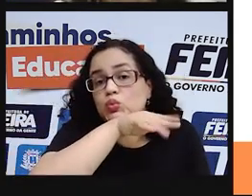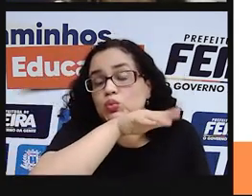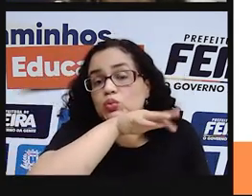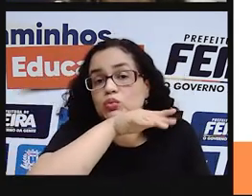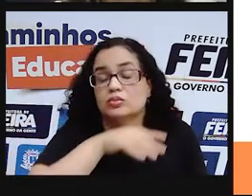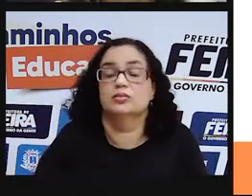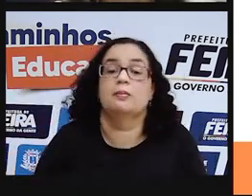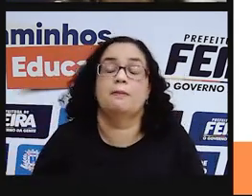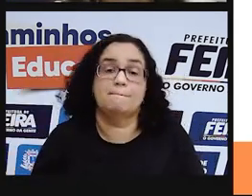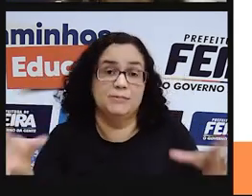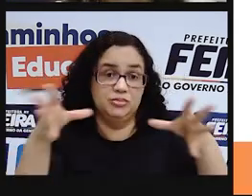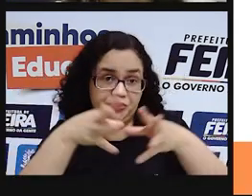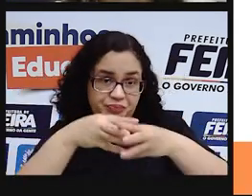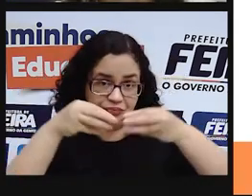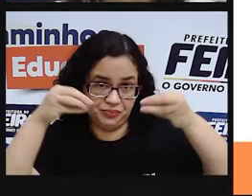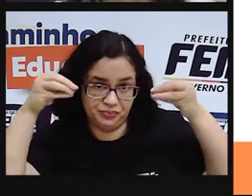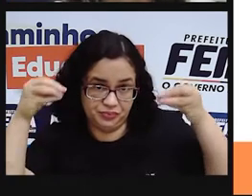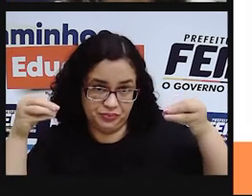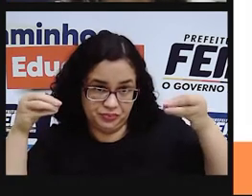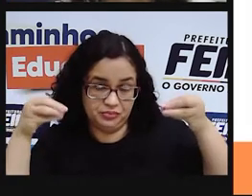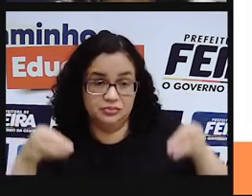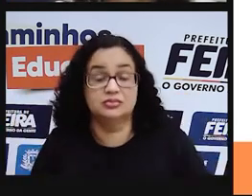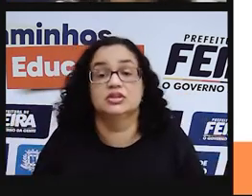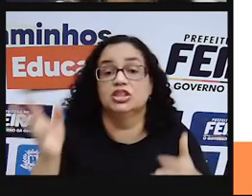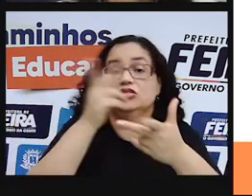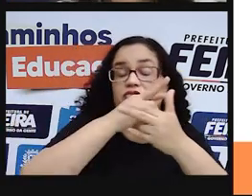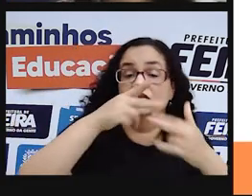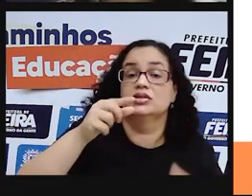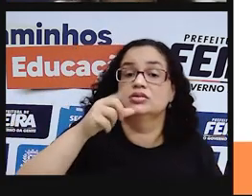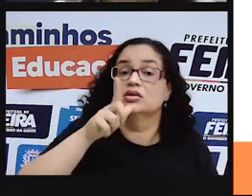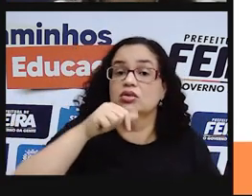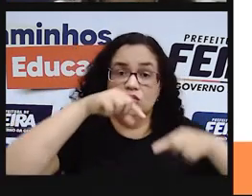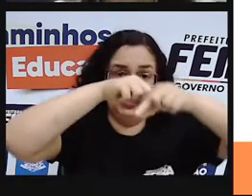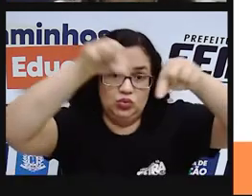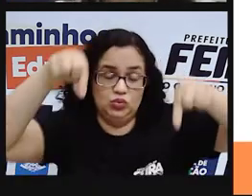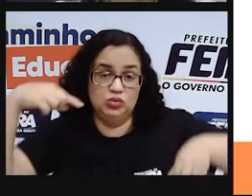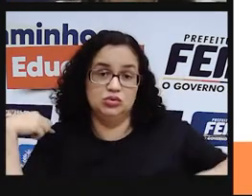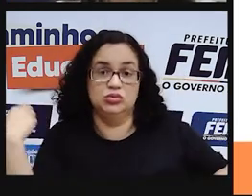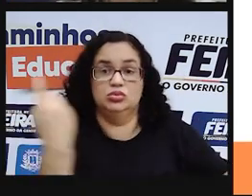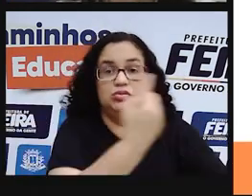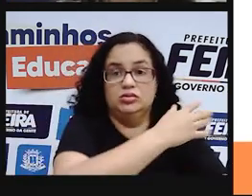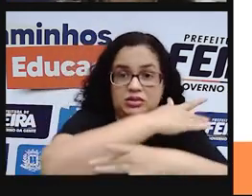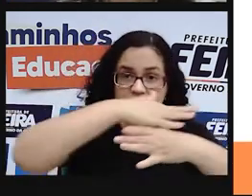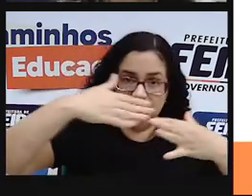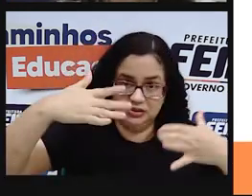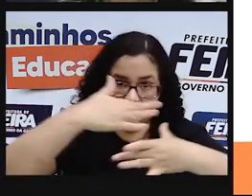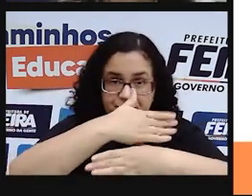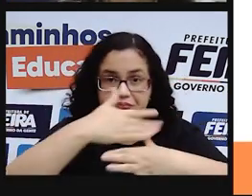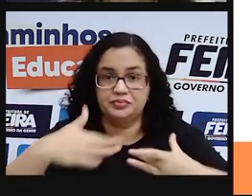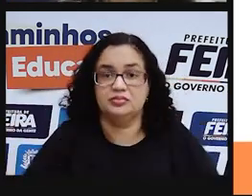e o desaparecimento de muitas Lagoas em nossa cidade